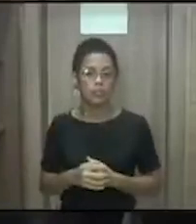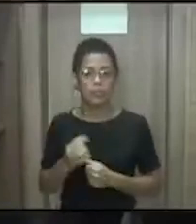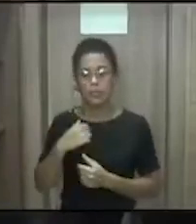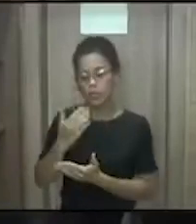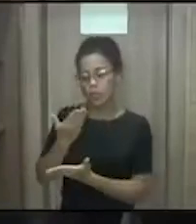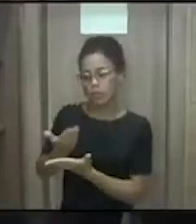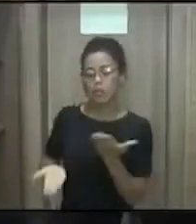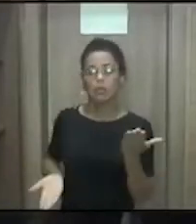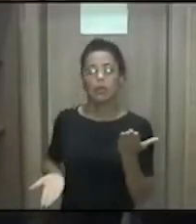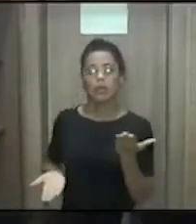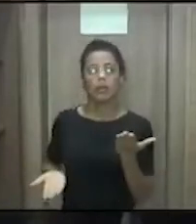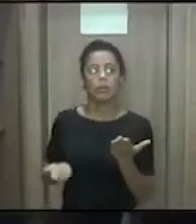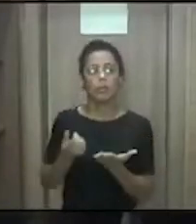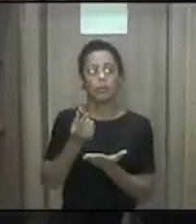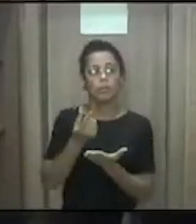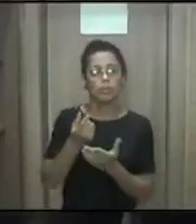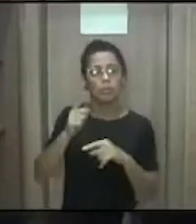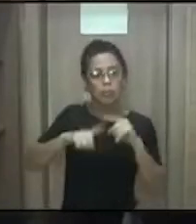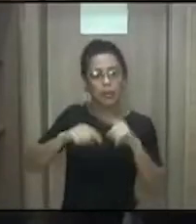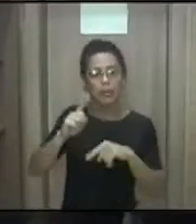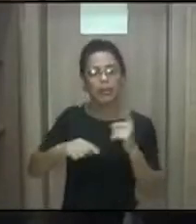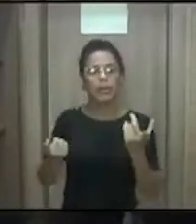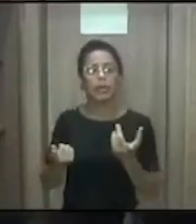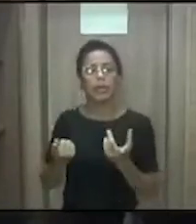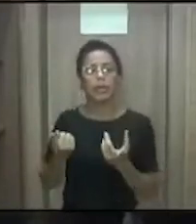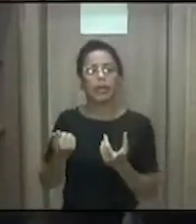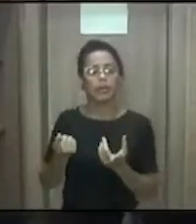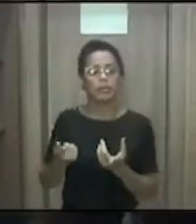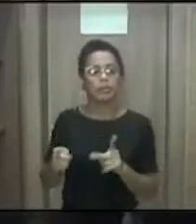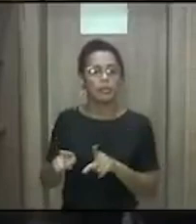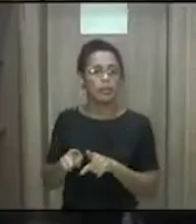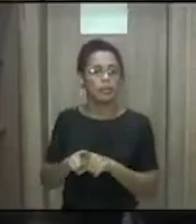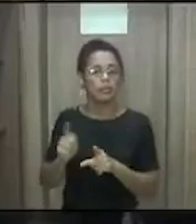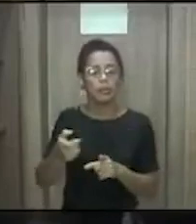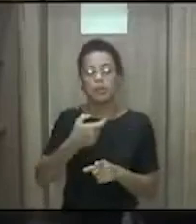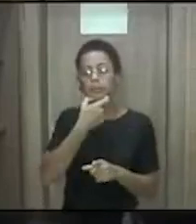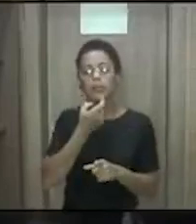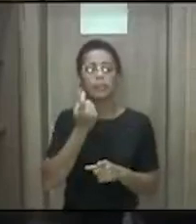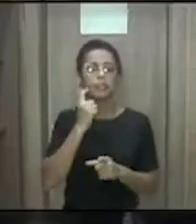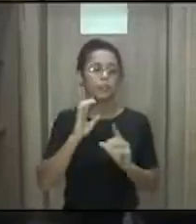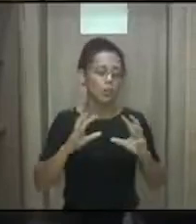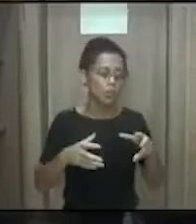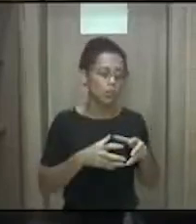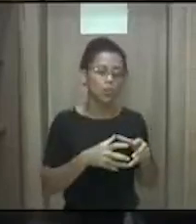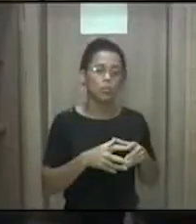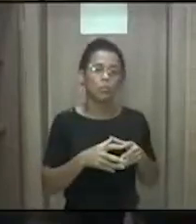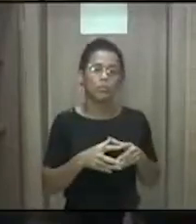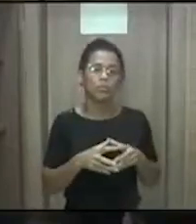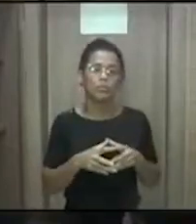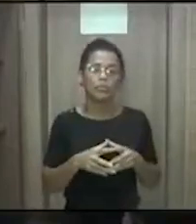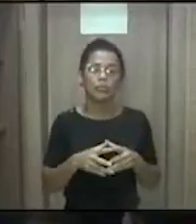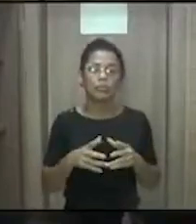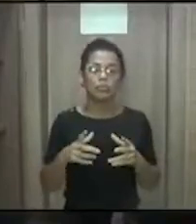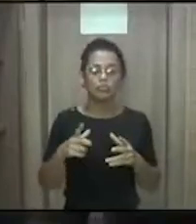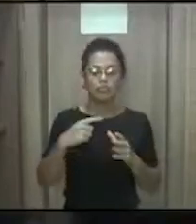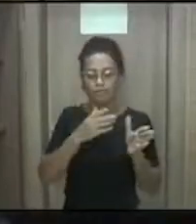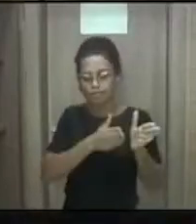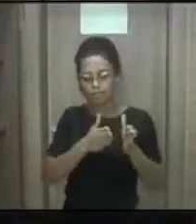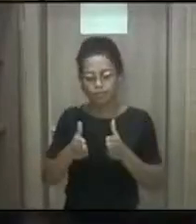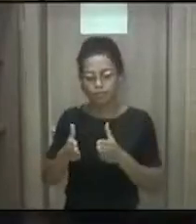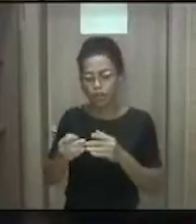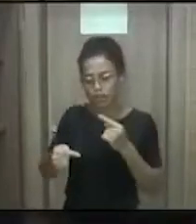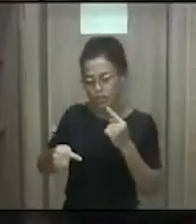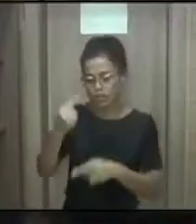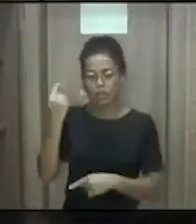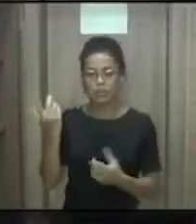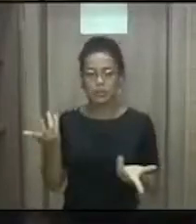de recurso público e uma prótese, né, e um grupo de procedimentos que não vai servir a atividade fim, que é a melhoria da